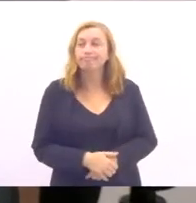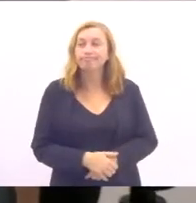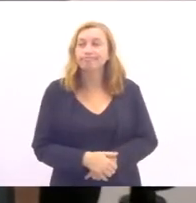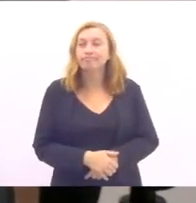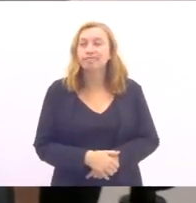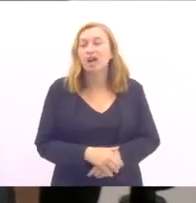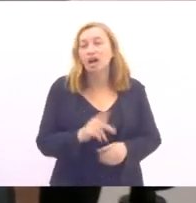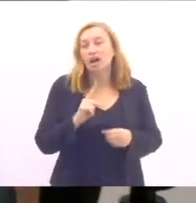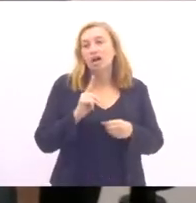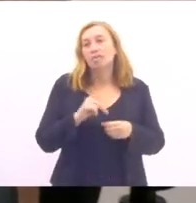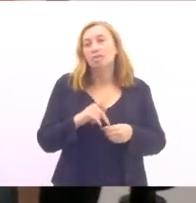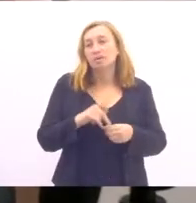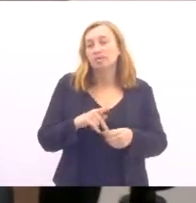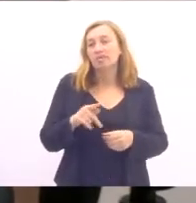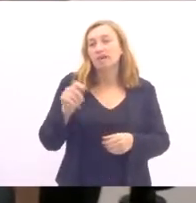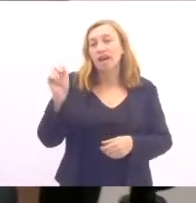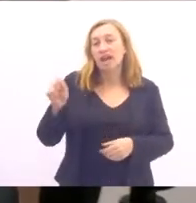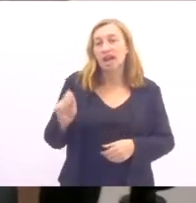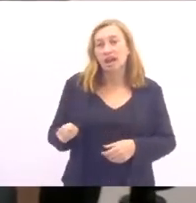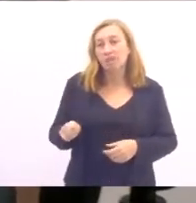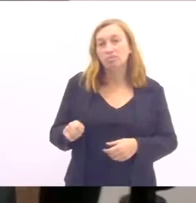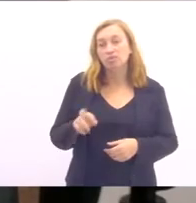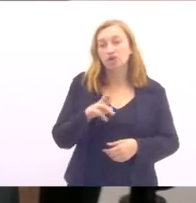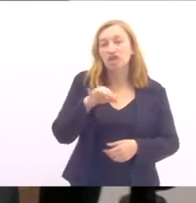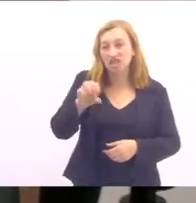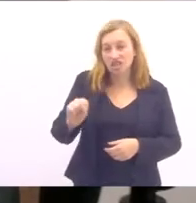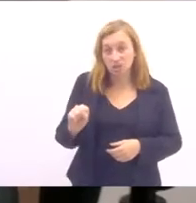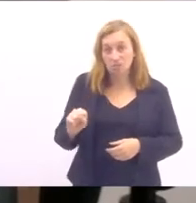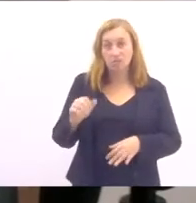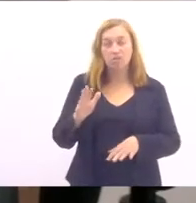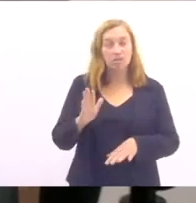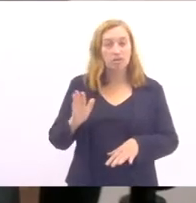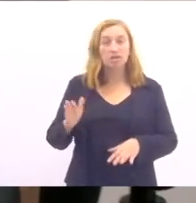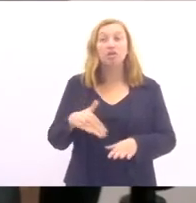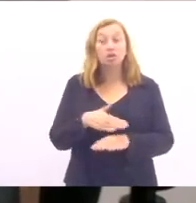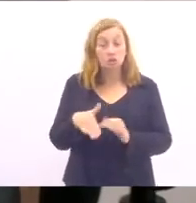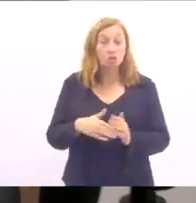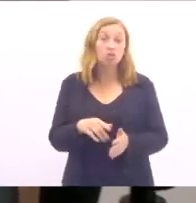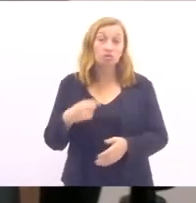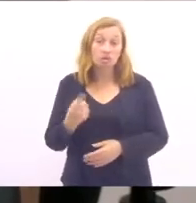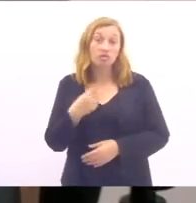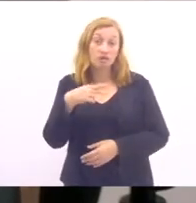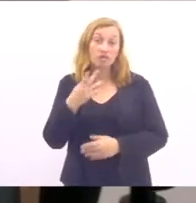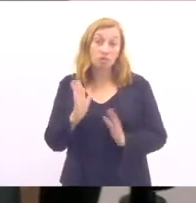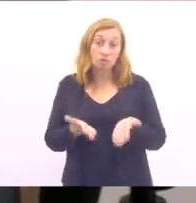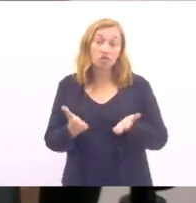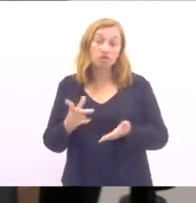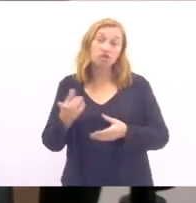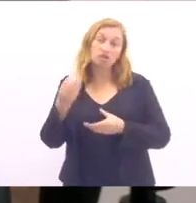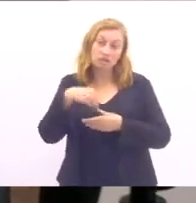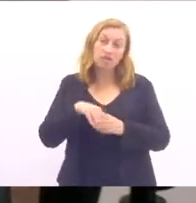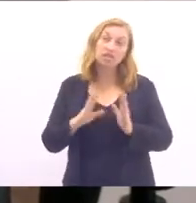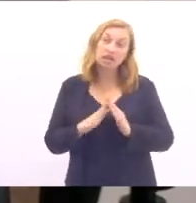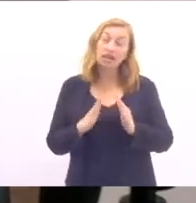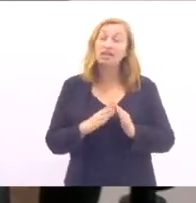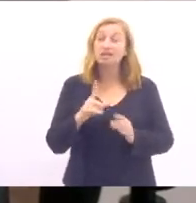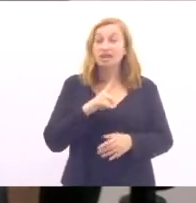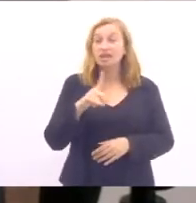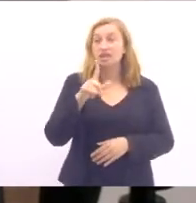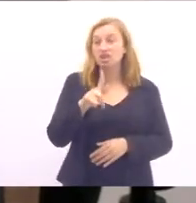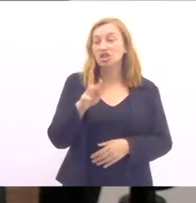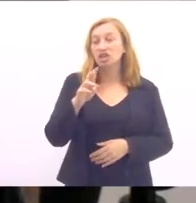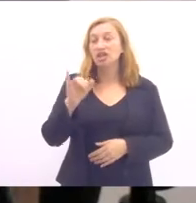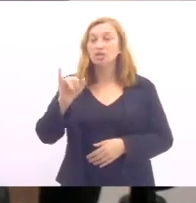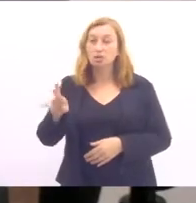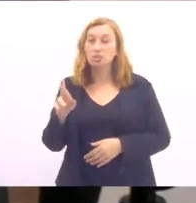a Petrobras, que faz leilão dos seus resíduos. Os demais, todos que nós estamos falando hoje, têm dentro de casa um gerenciador de resíduos. Essa é a